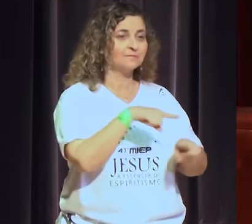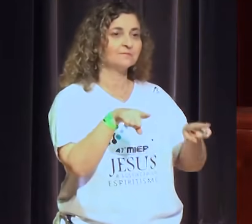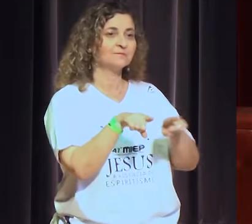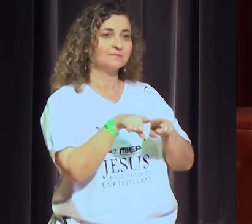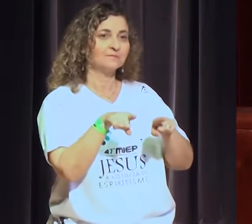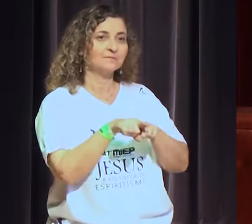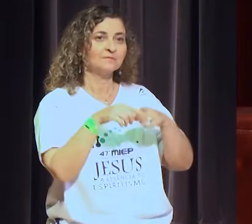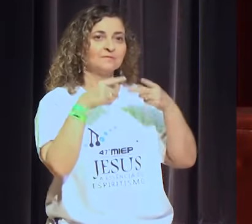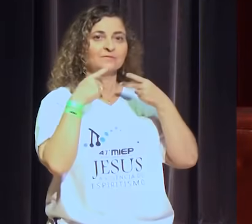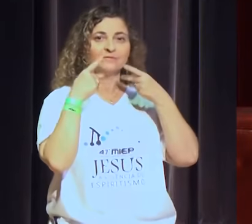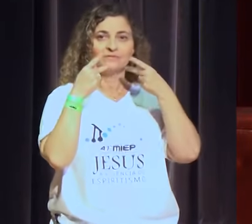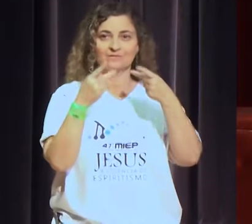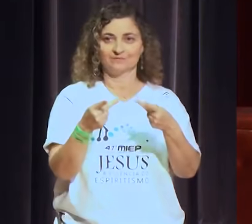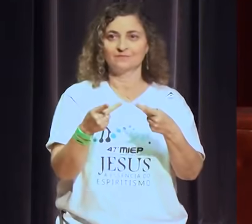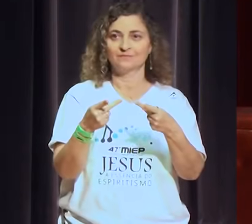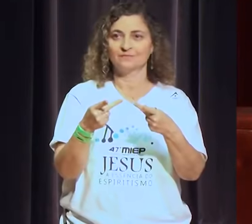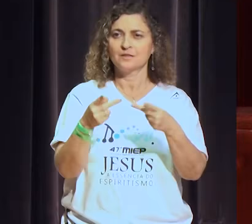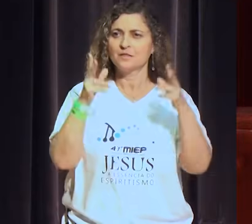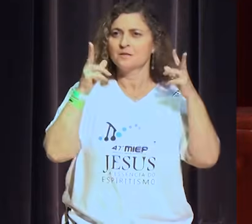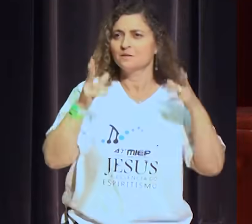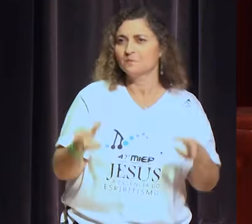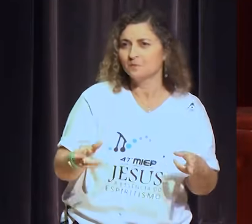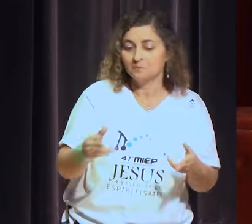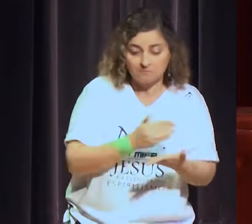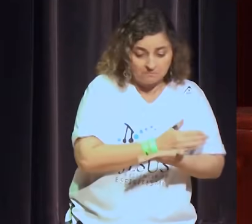enrologos. No princípio era o logos.